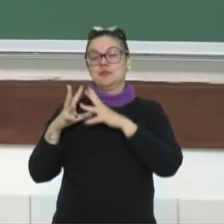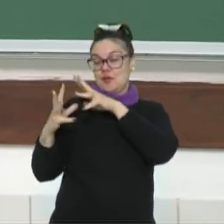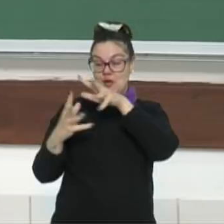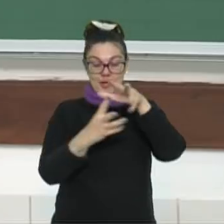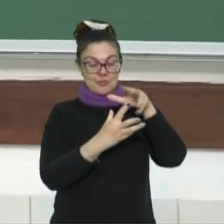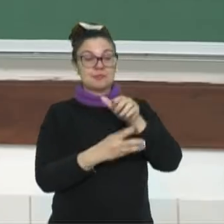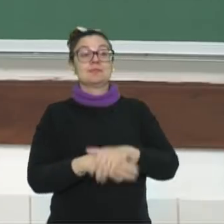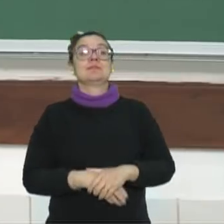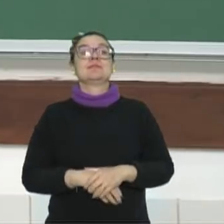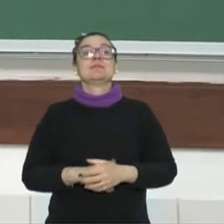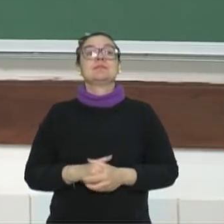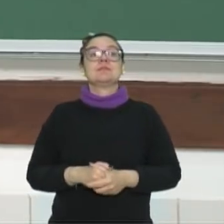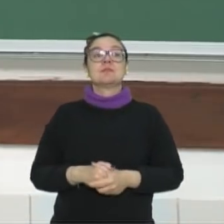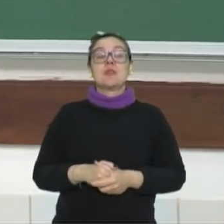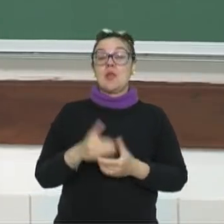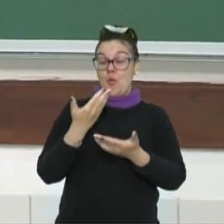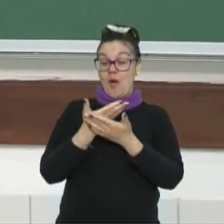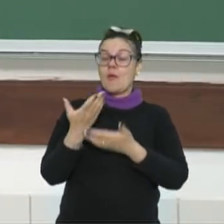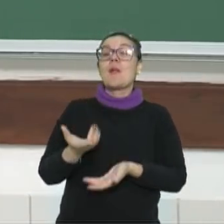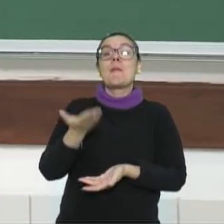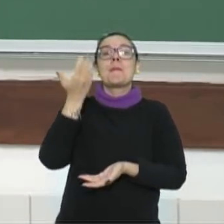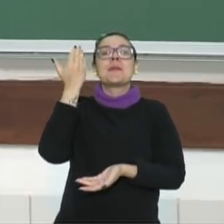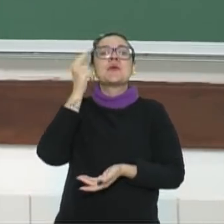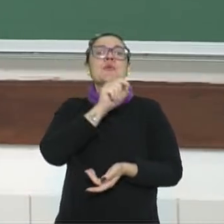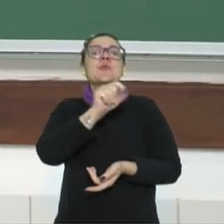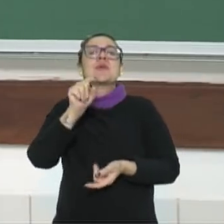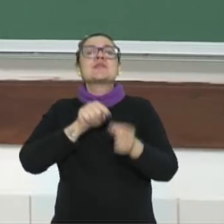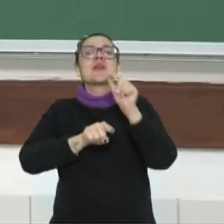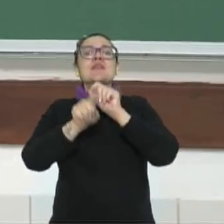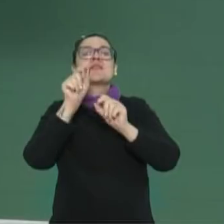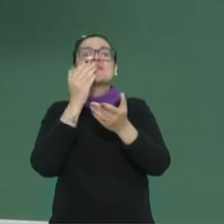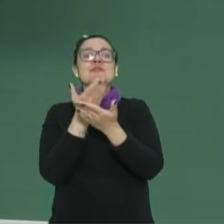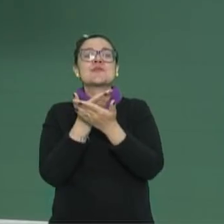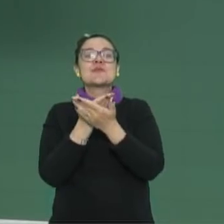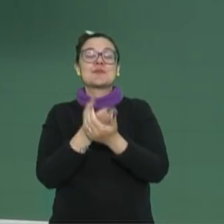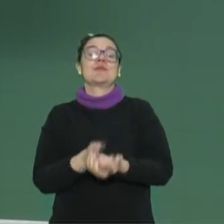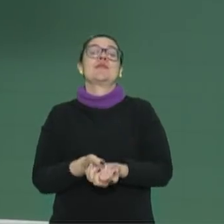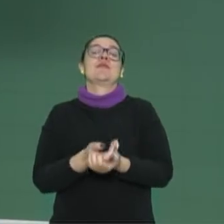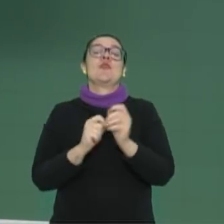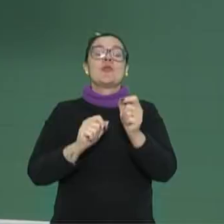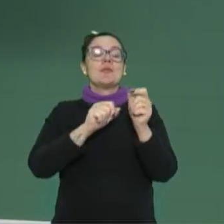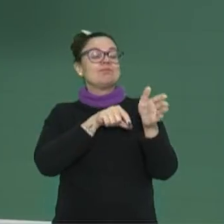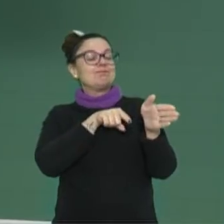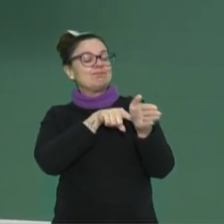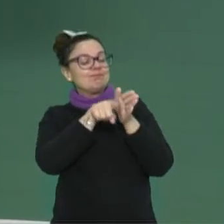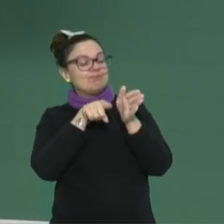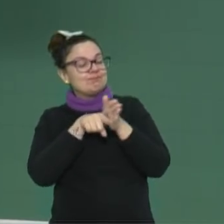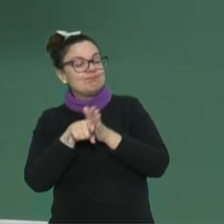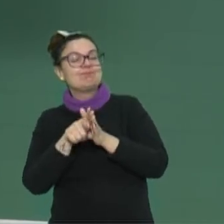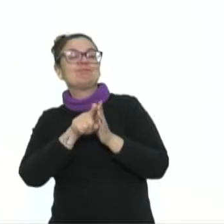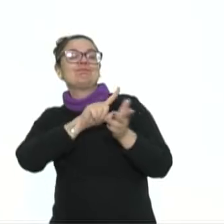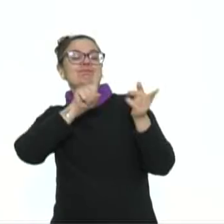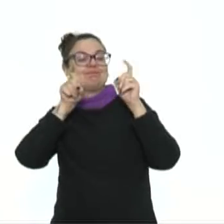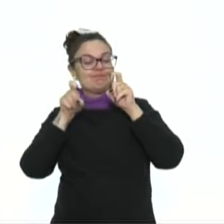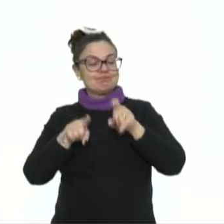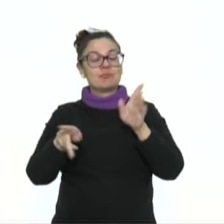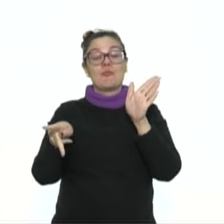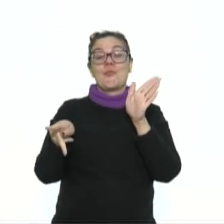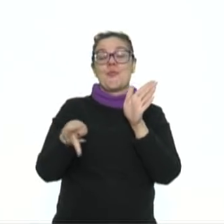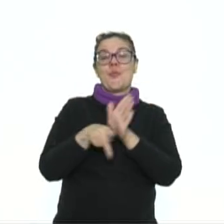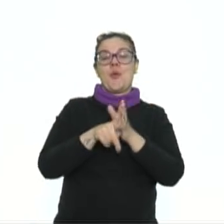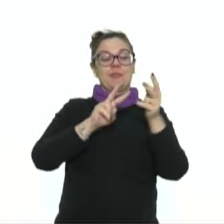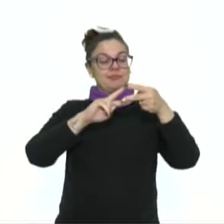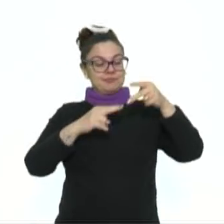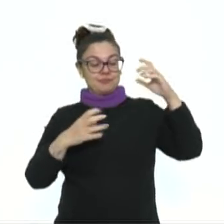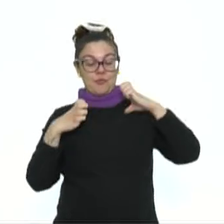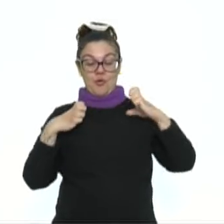humanidade. Na última aula, então, nós vimos questões da bioética, de um modo geral, também vimos a reflexão de Han Jonas